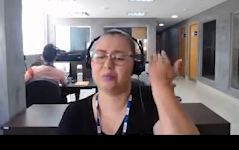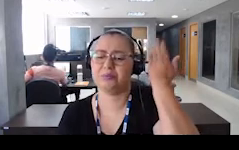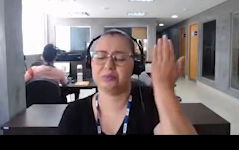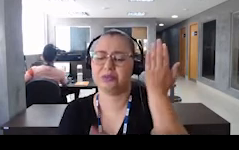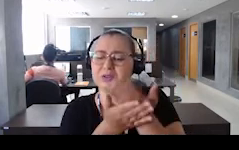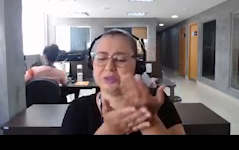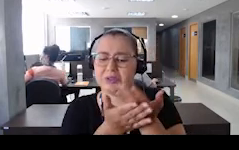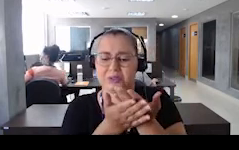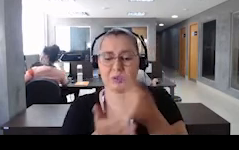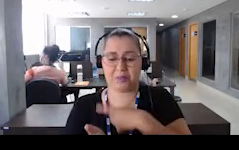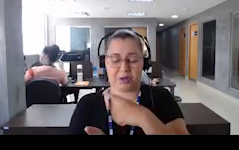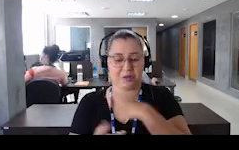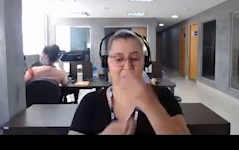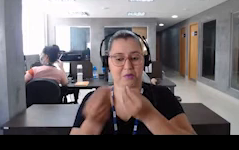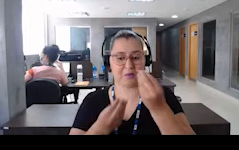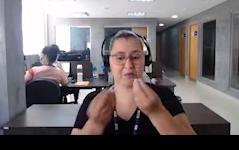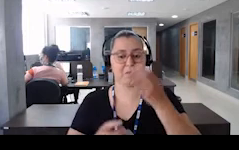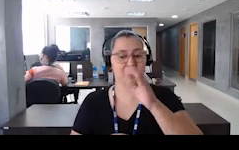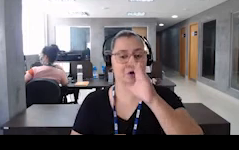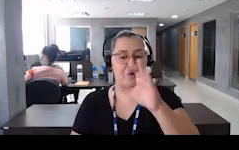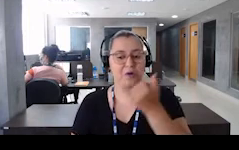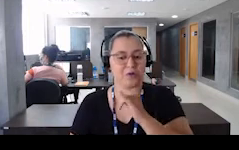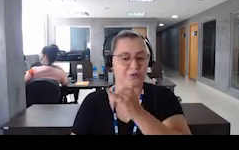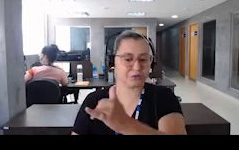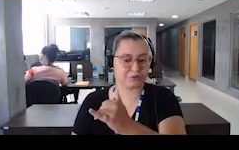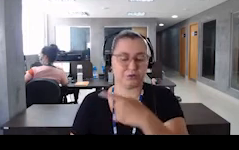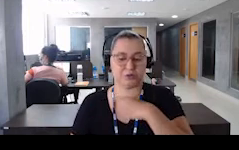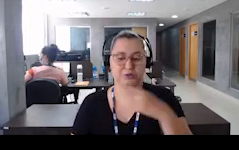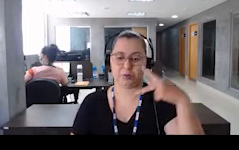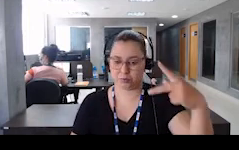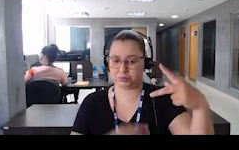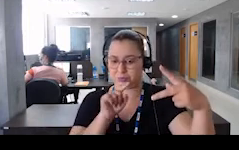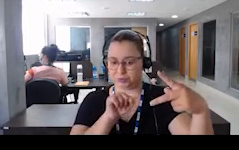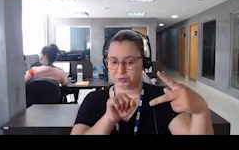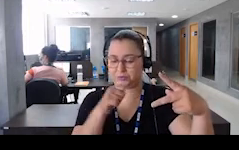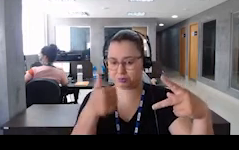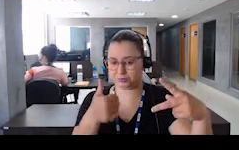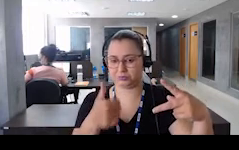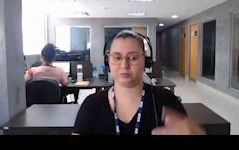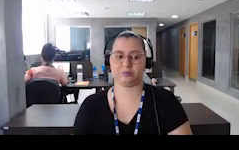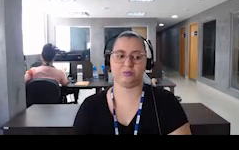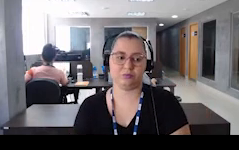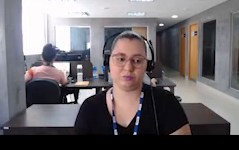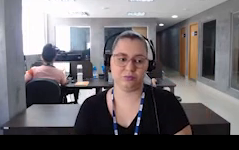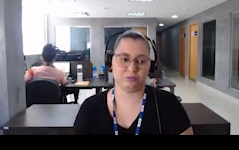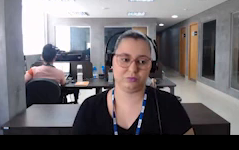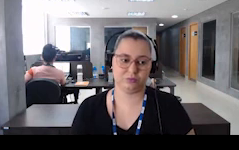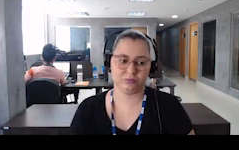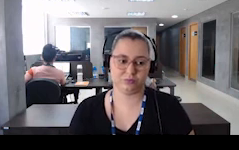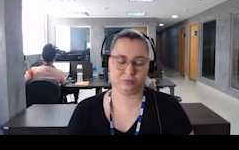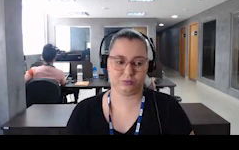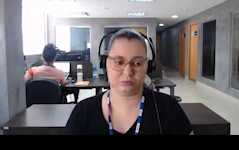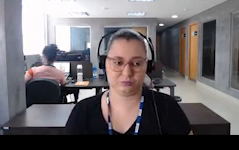calcular o quê? A corrente elétrica tendo informações de potência, certo? Então, vamos fazer isso aqui